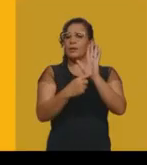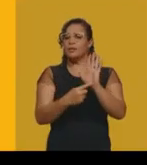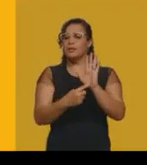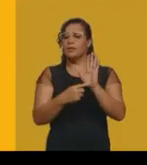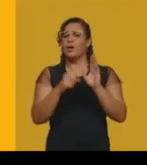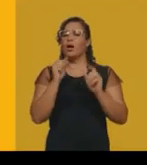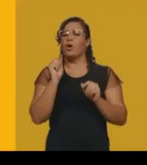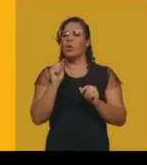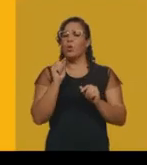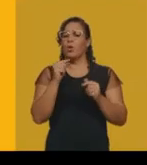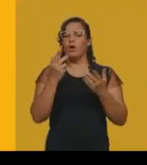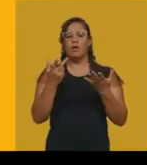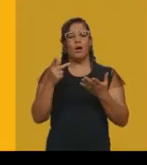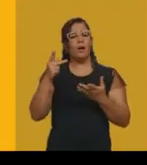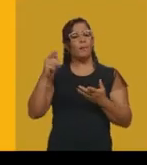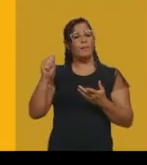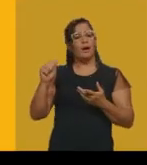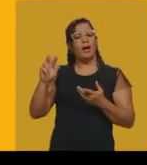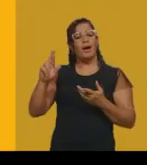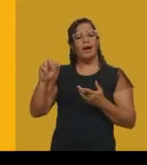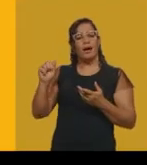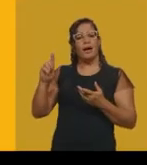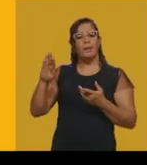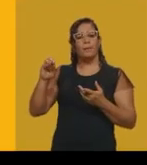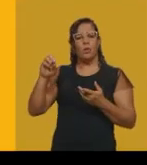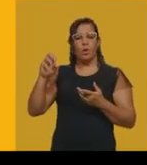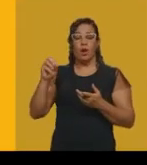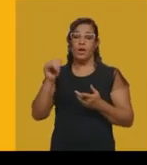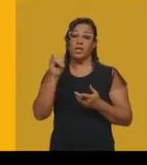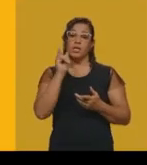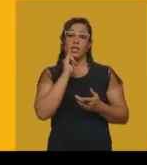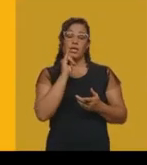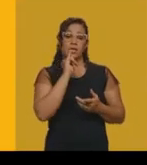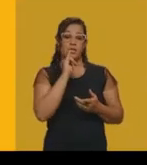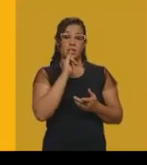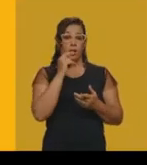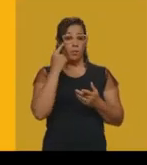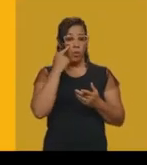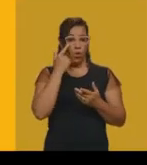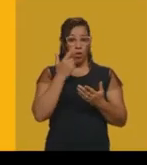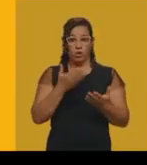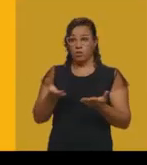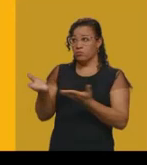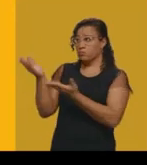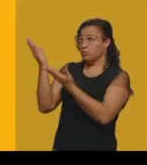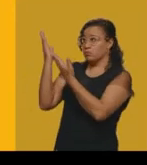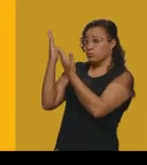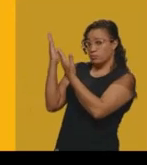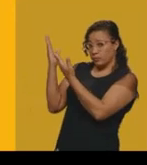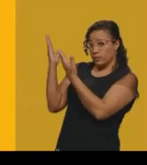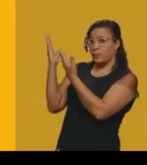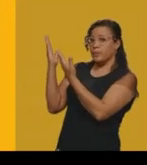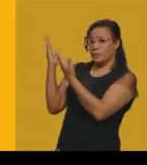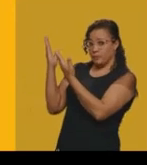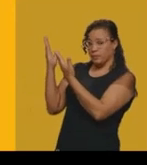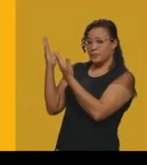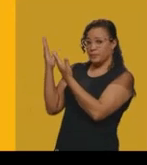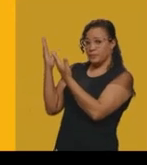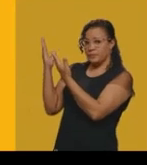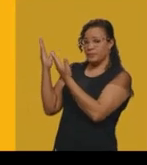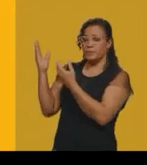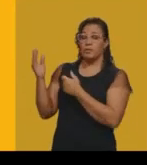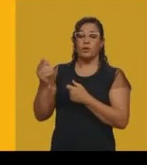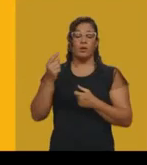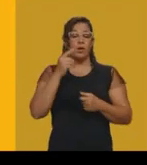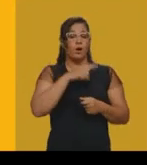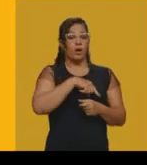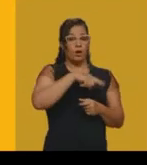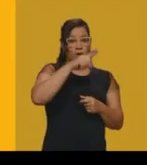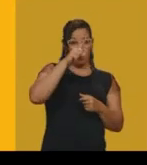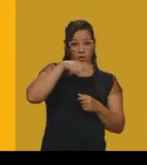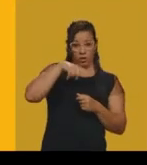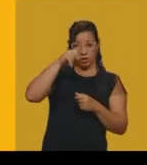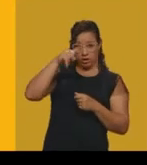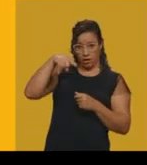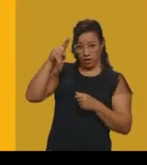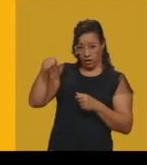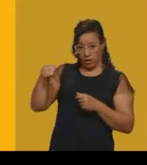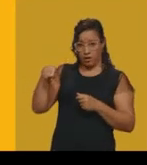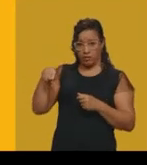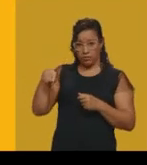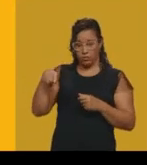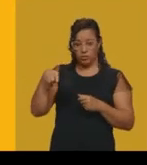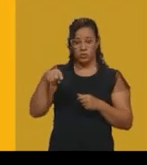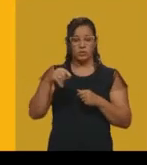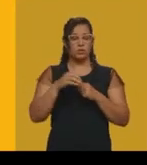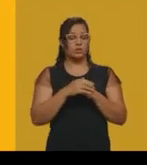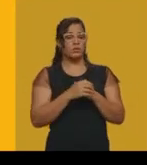uma parábola. Então, aqui, ó, nós temos 2 exemplos para mostrar para vocês os gráficos de função horária, gráficos,